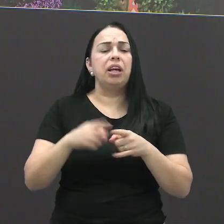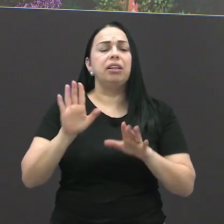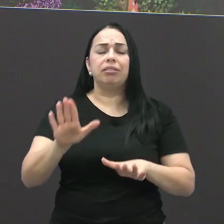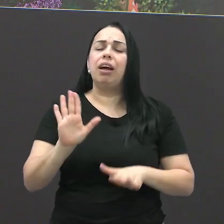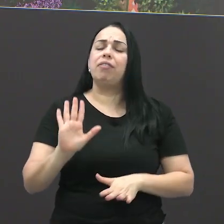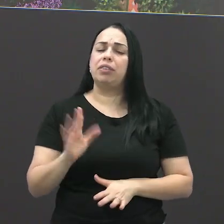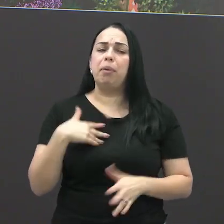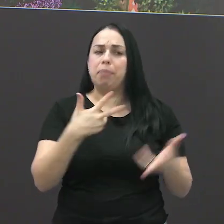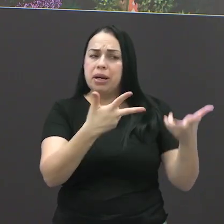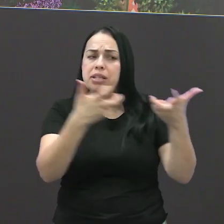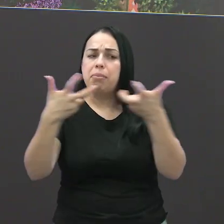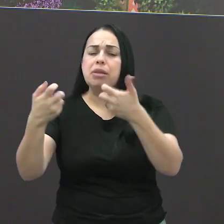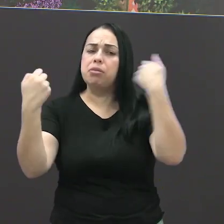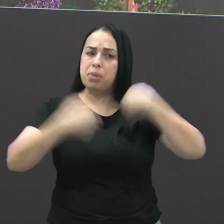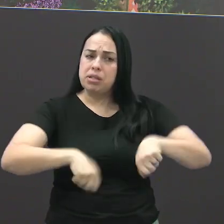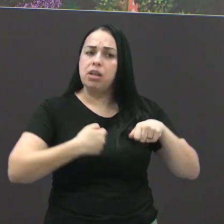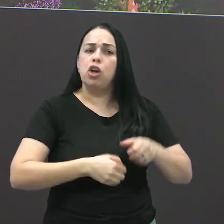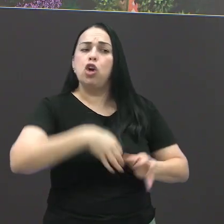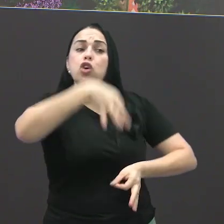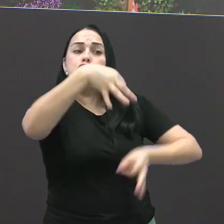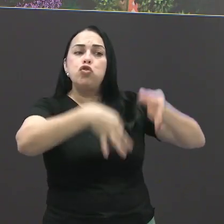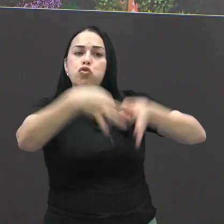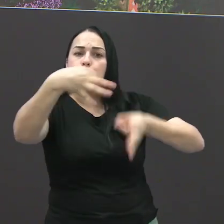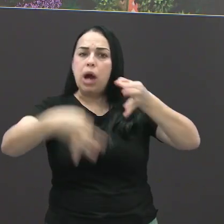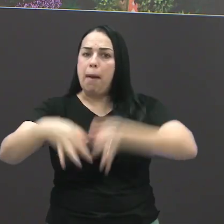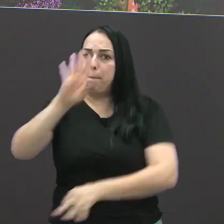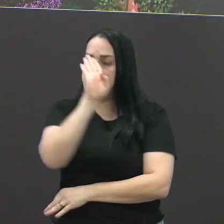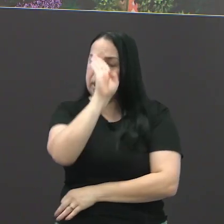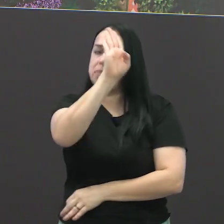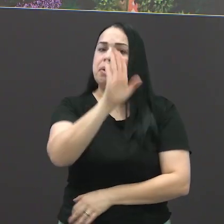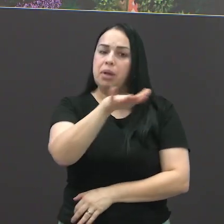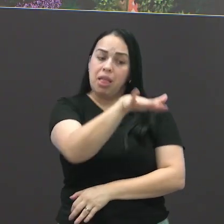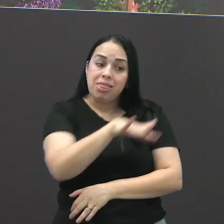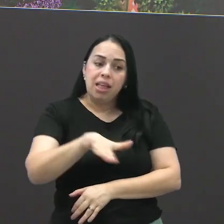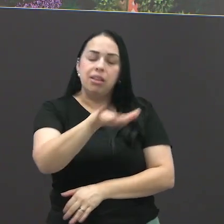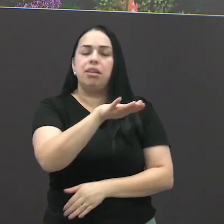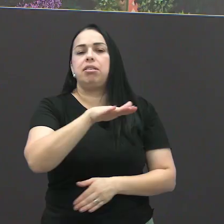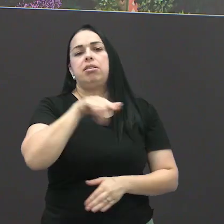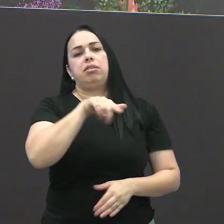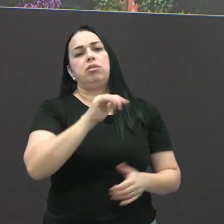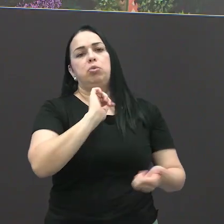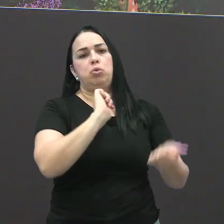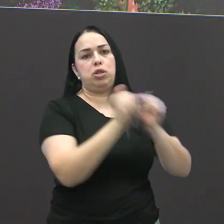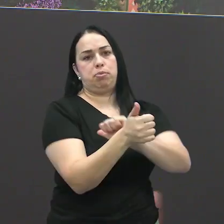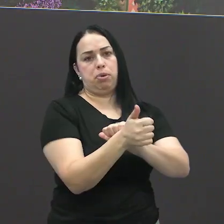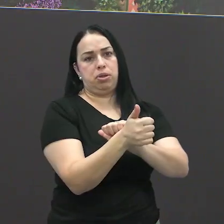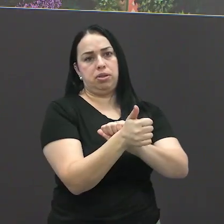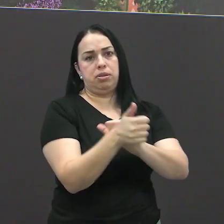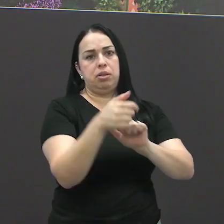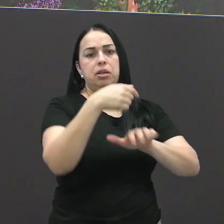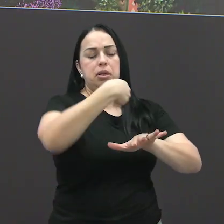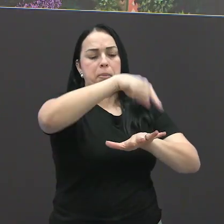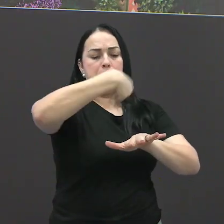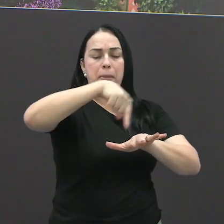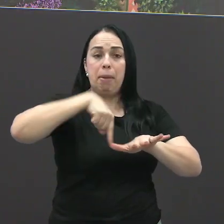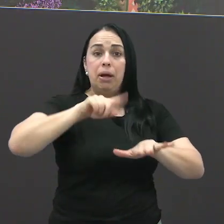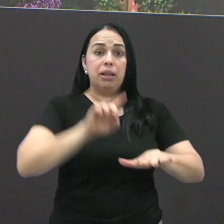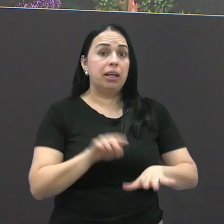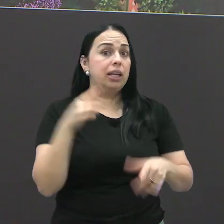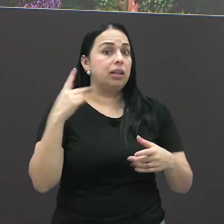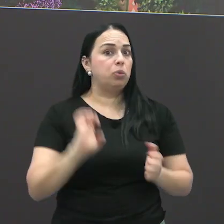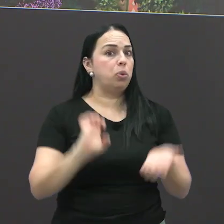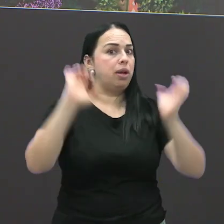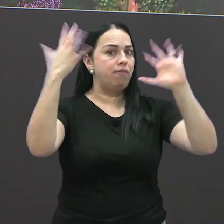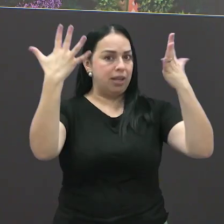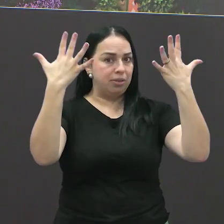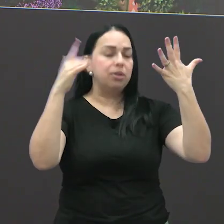na cidade para julgar as questões principalmente disciplinares relacionadas a todos os eventos esportivos